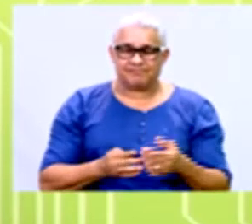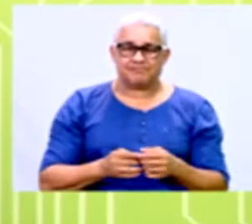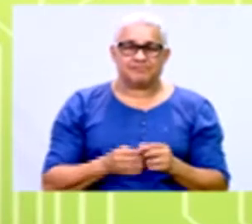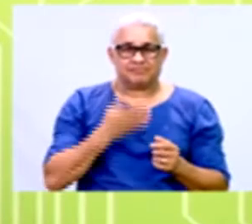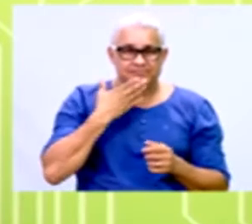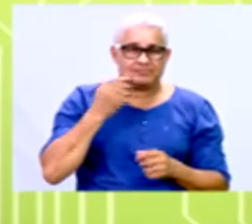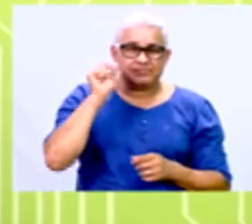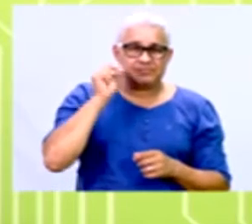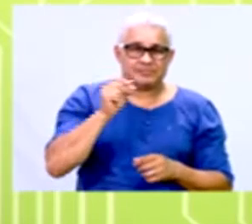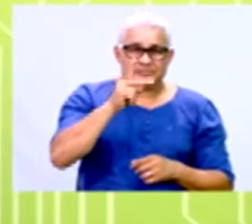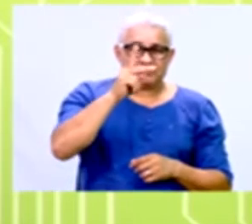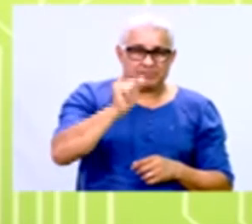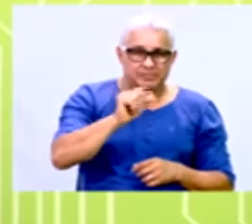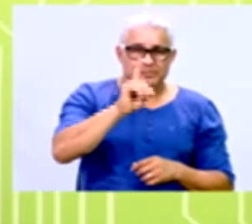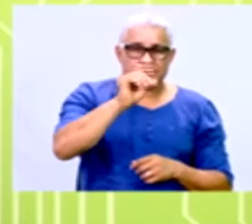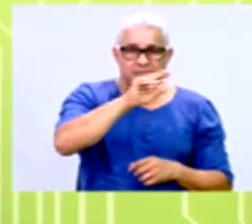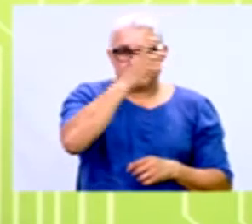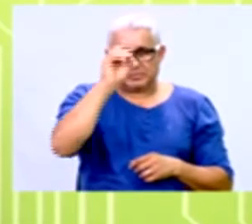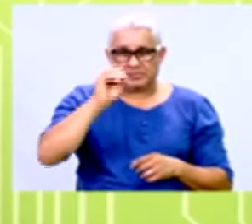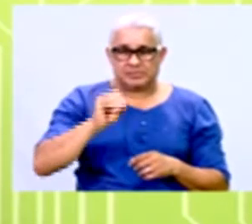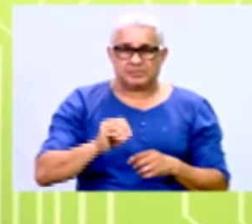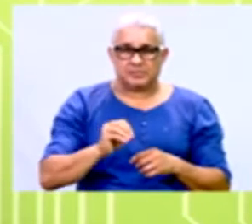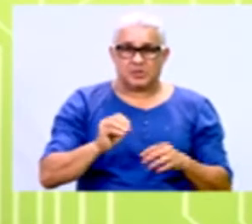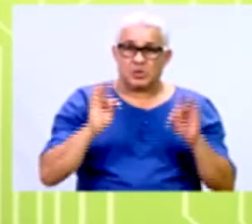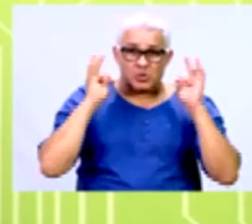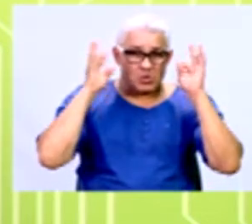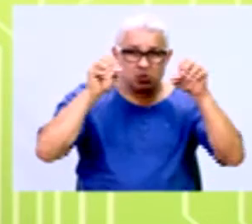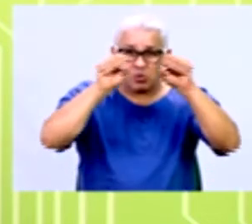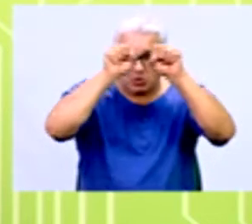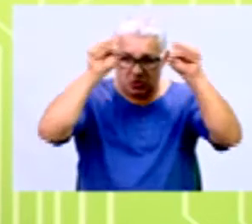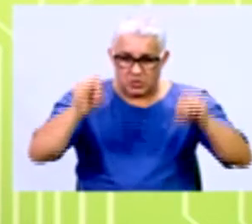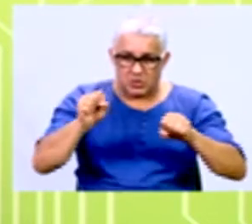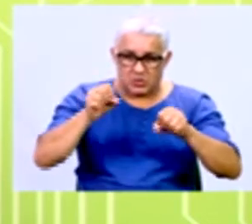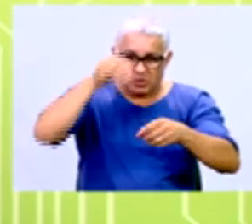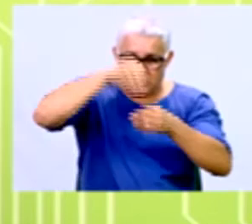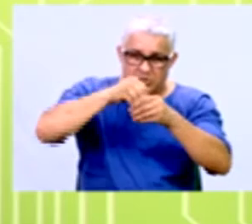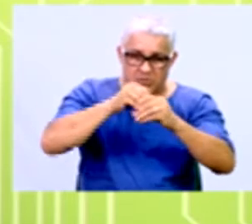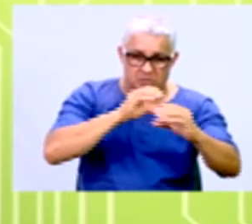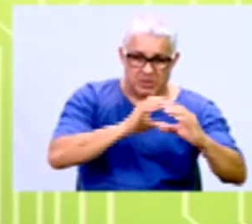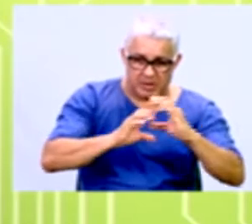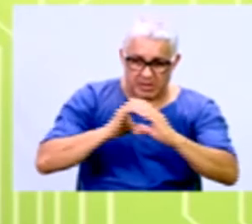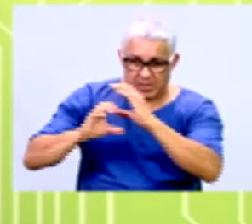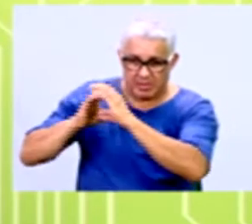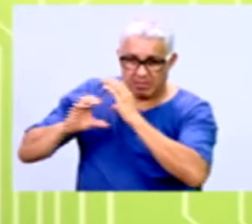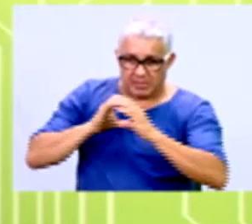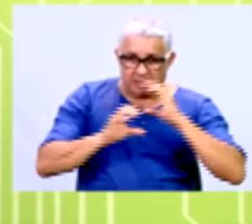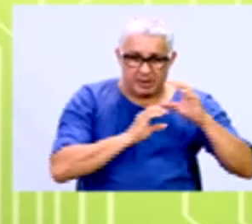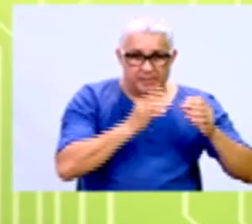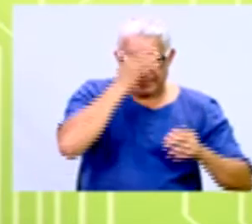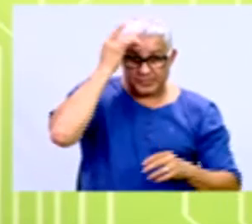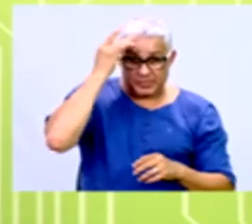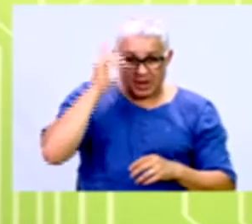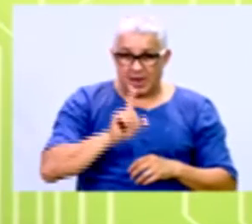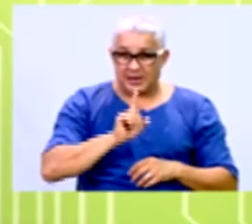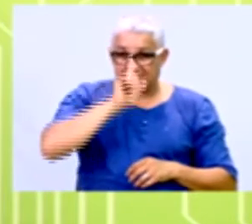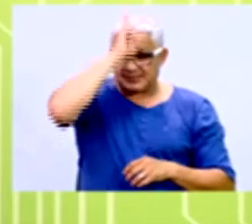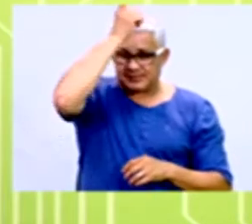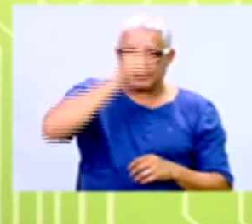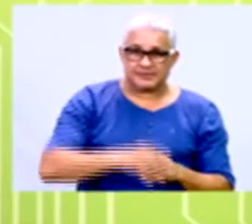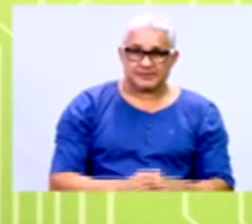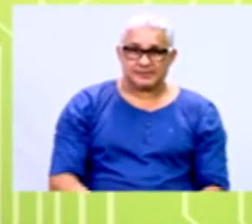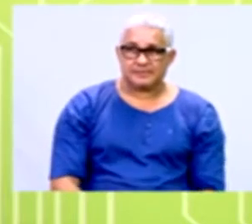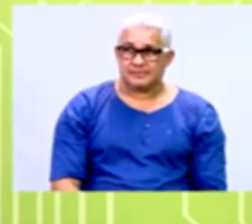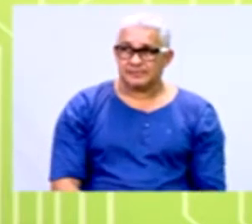é padronizar para fazer com que todos os sistemas se intercomuniquem, né? Então, o inventor aqui do nosso